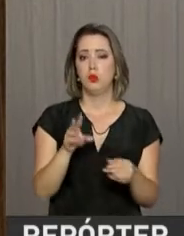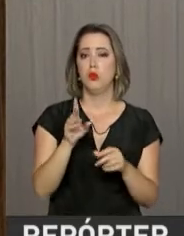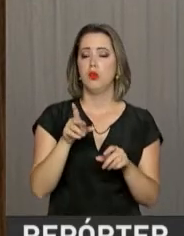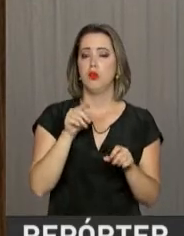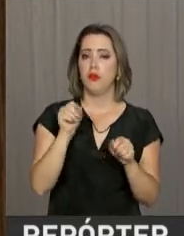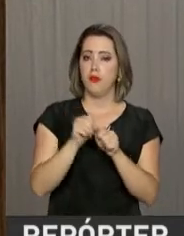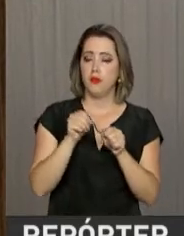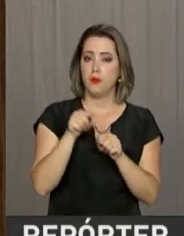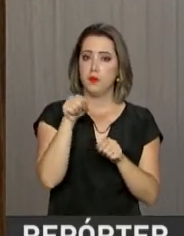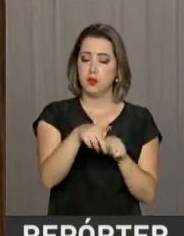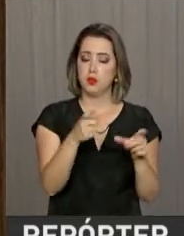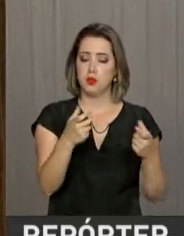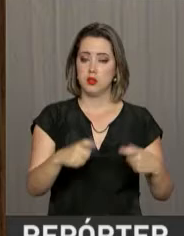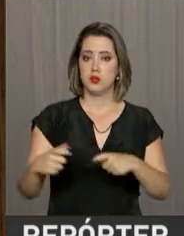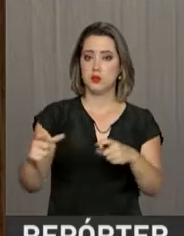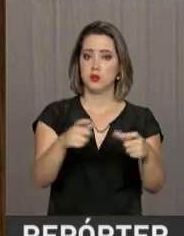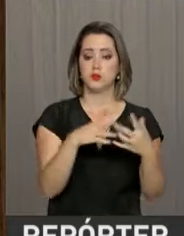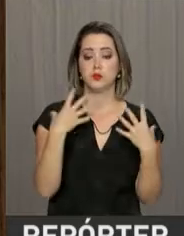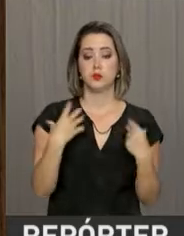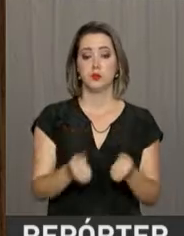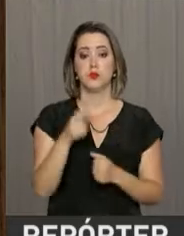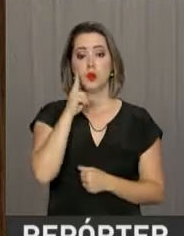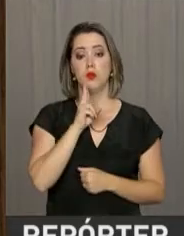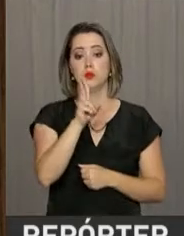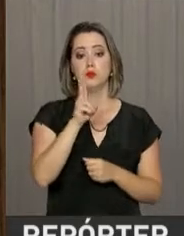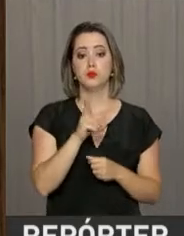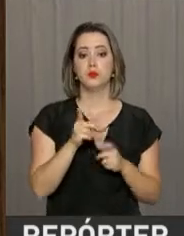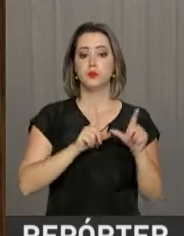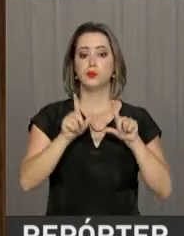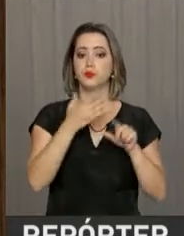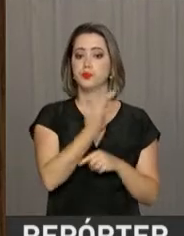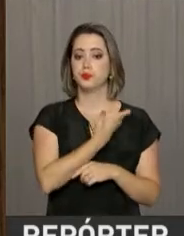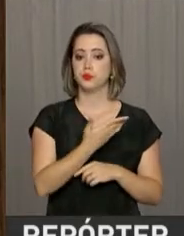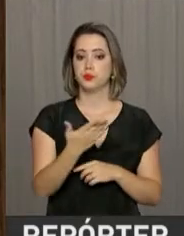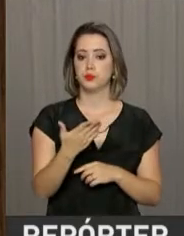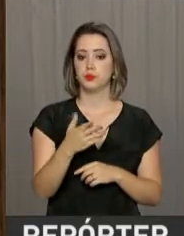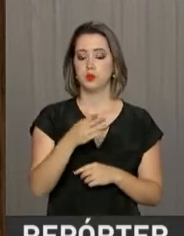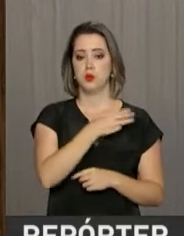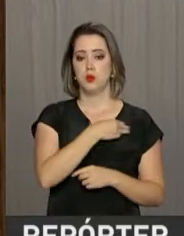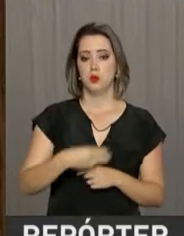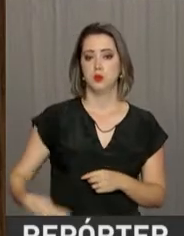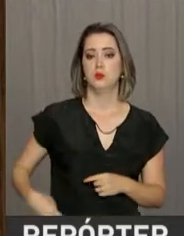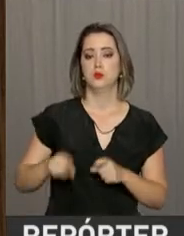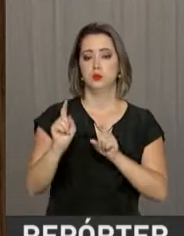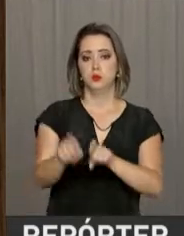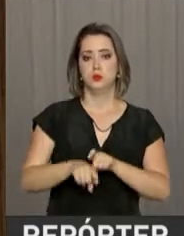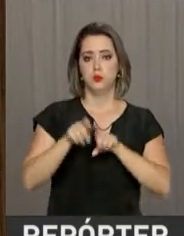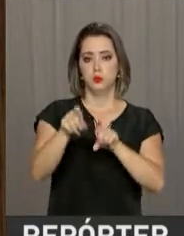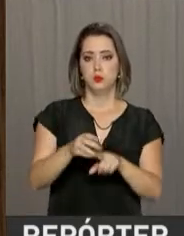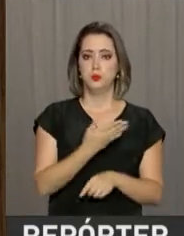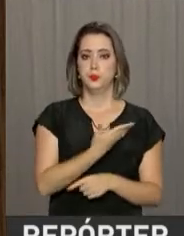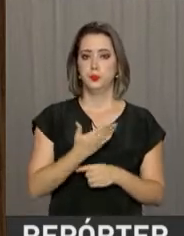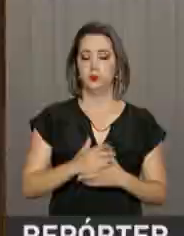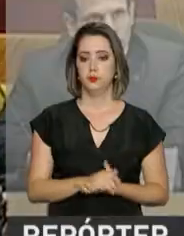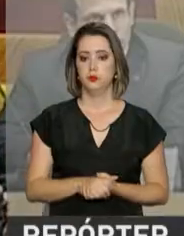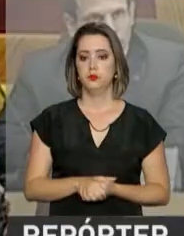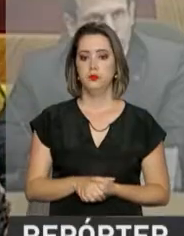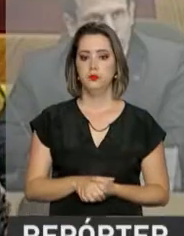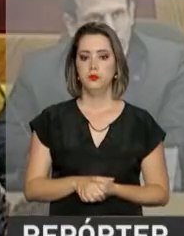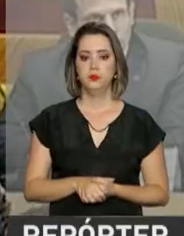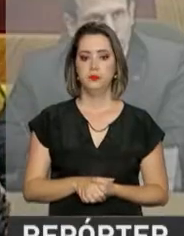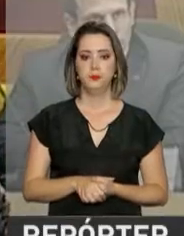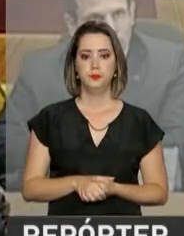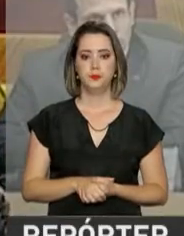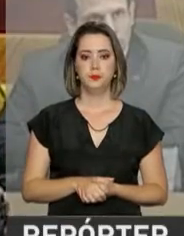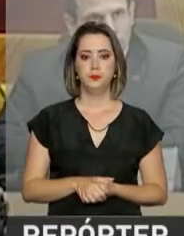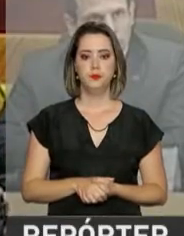esses frigoríficos. Vamos acompanhar agora um trecho da entrevista do ministro da Agricultura, Blairo Maggi.